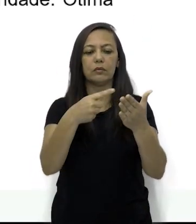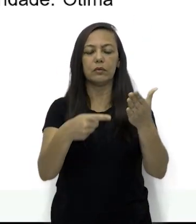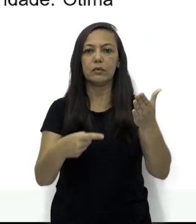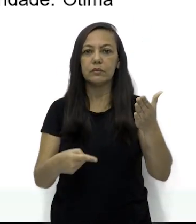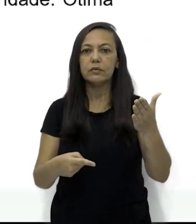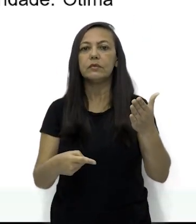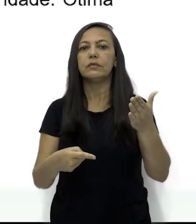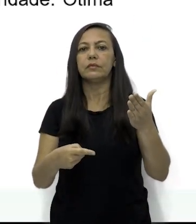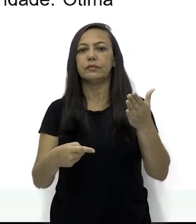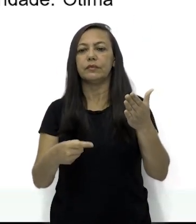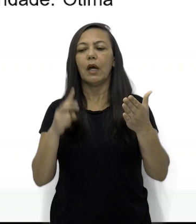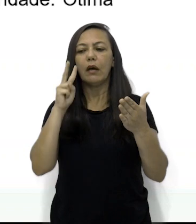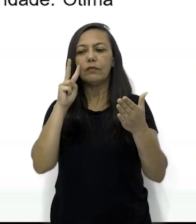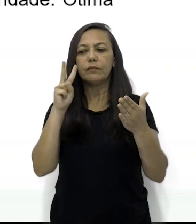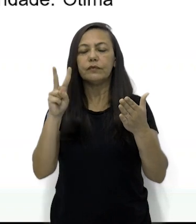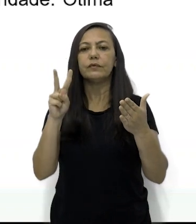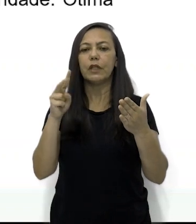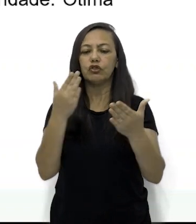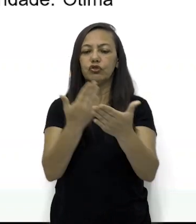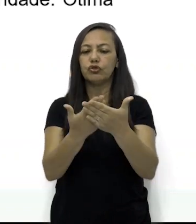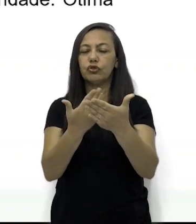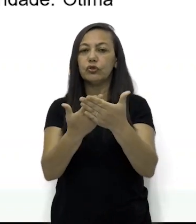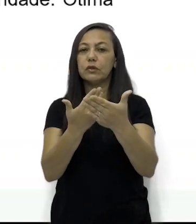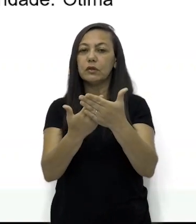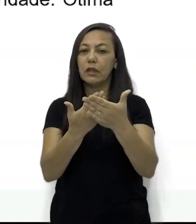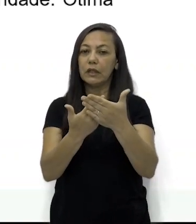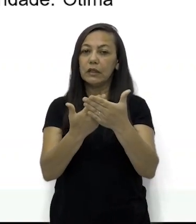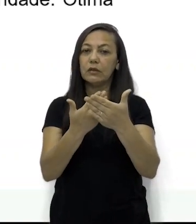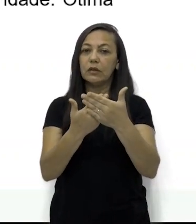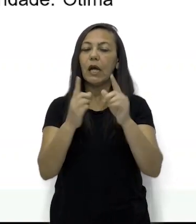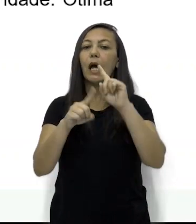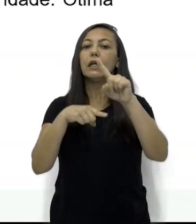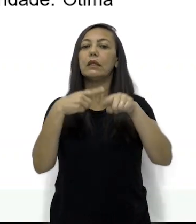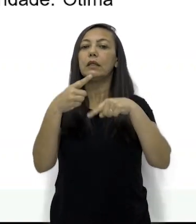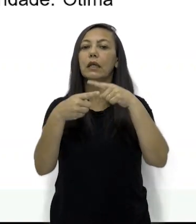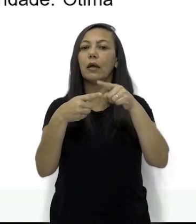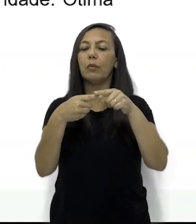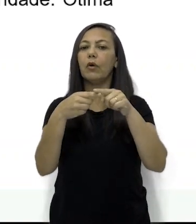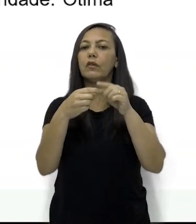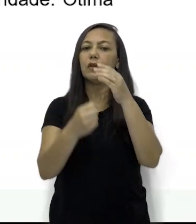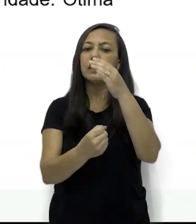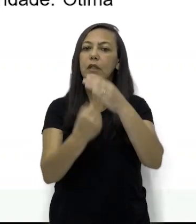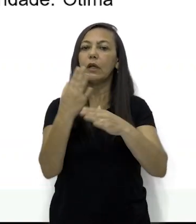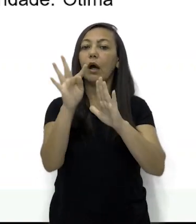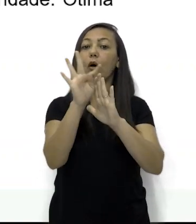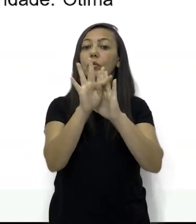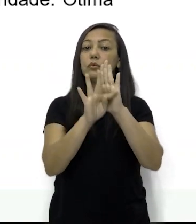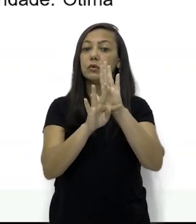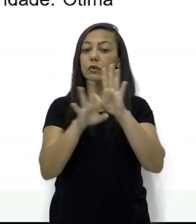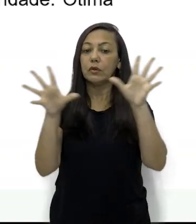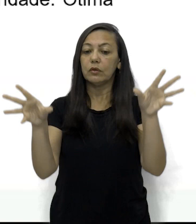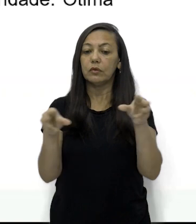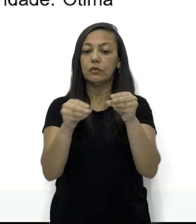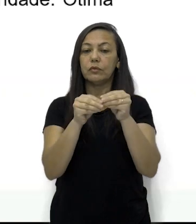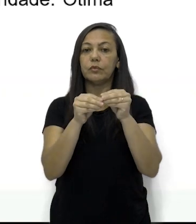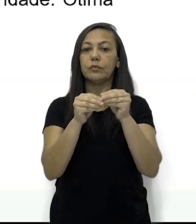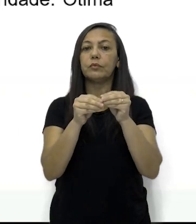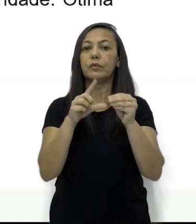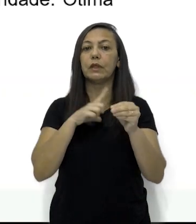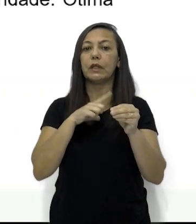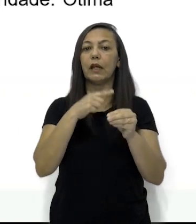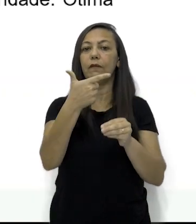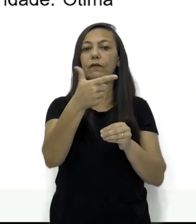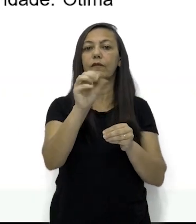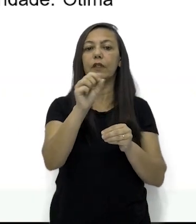atividades identificar esses dois tópicos e vão estudar sobre eles e vão fazer um texto, um resumo de até 20